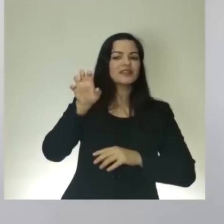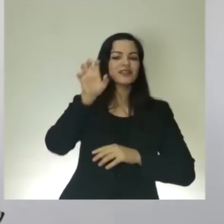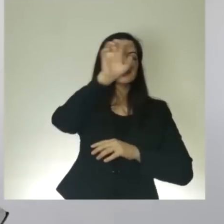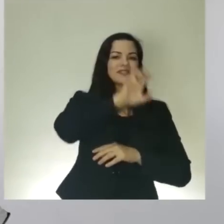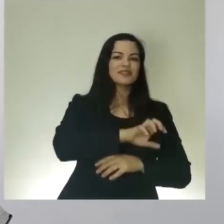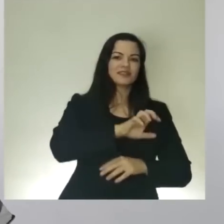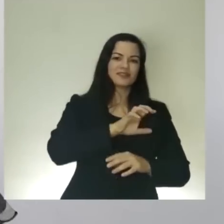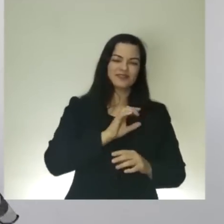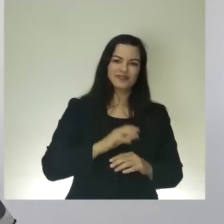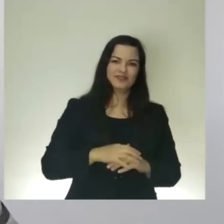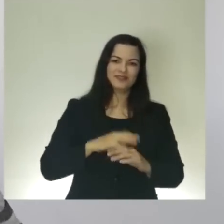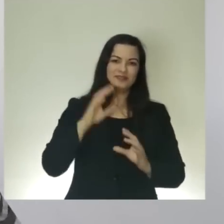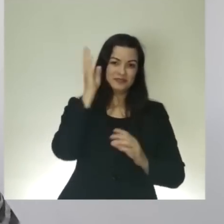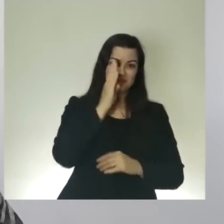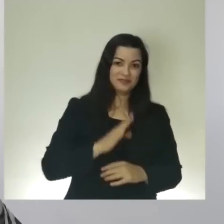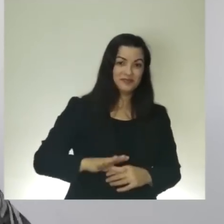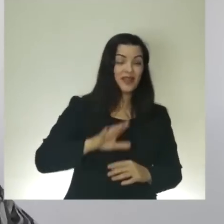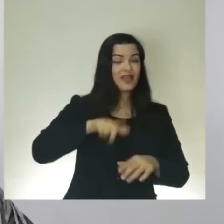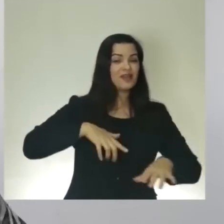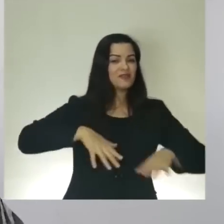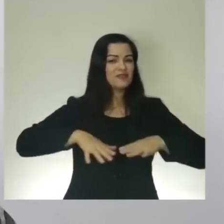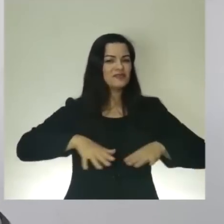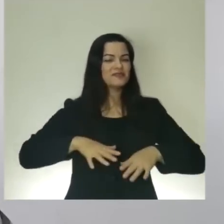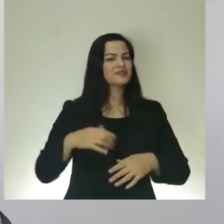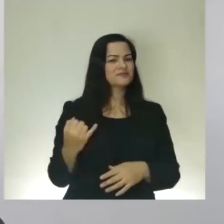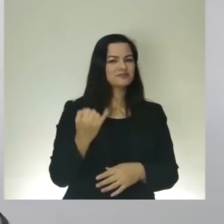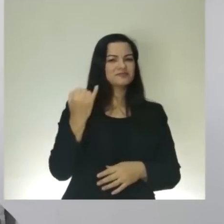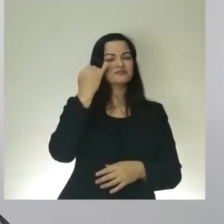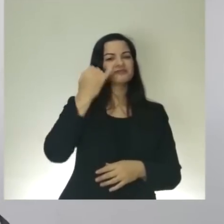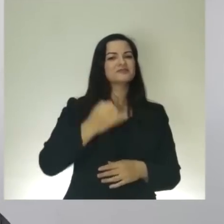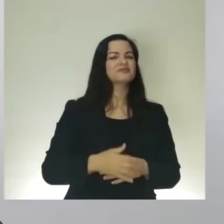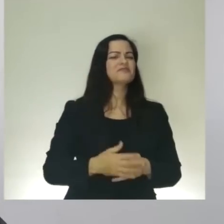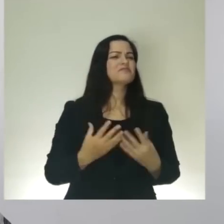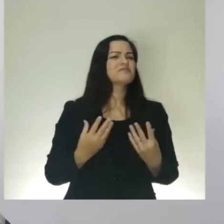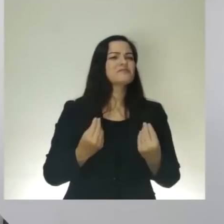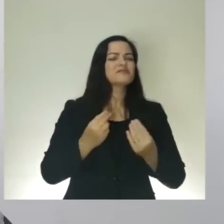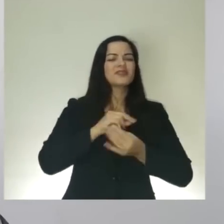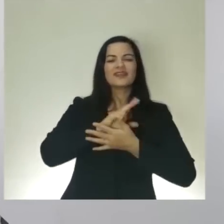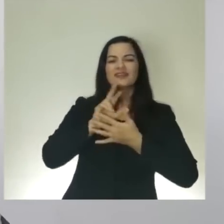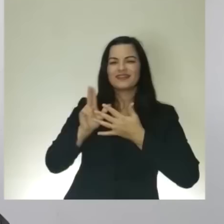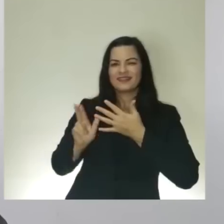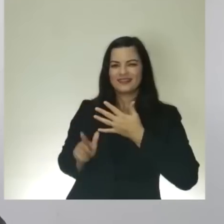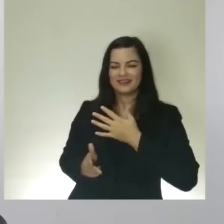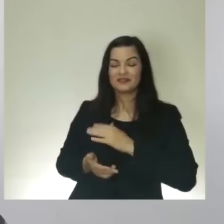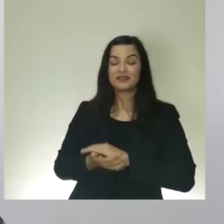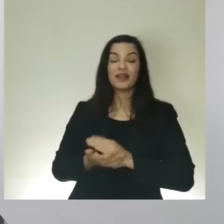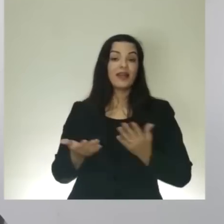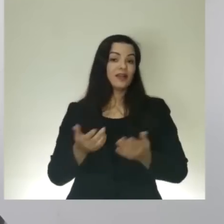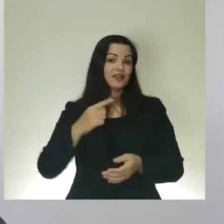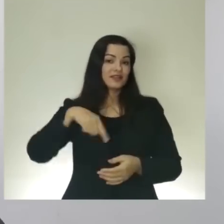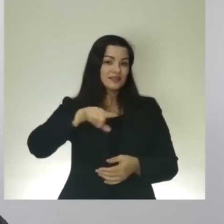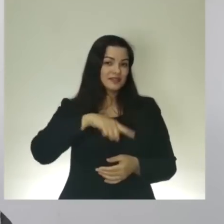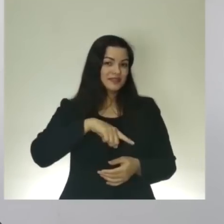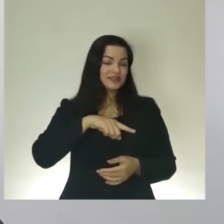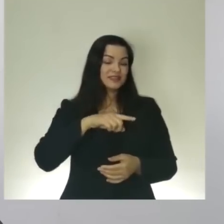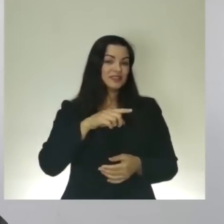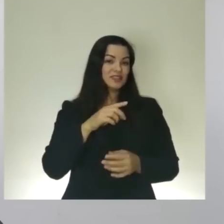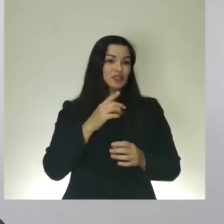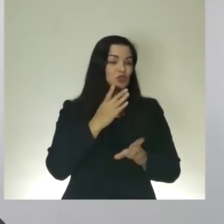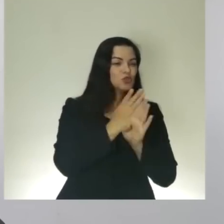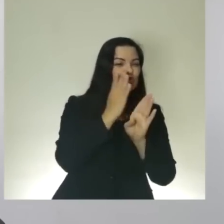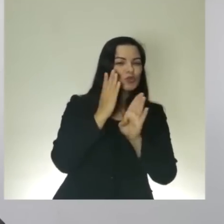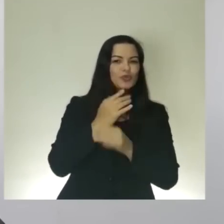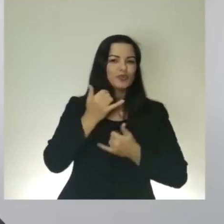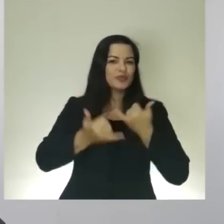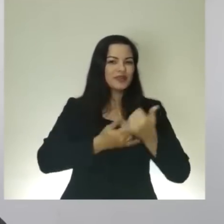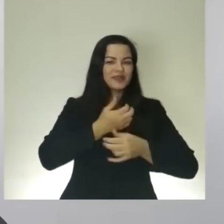rico. Então, agora que você já descobriu algumas brincadeiras espalhadas pelo mundo, vamos ao